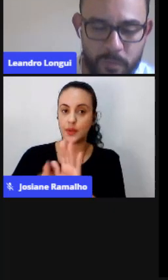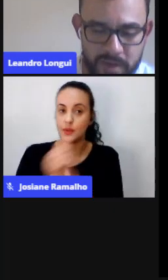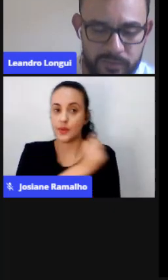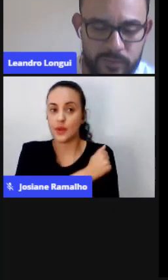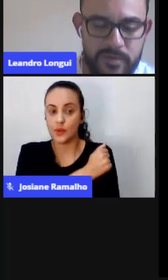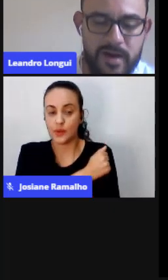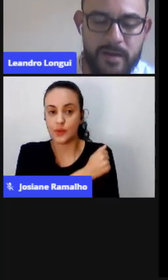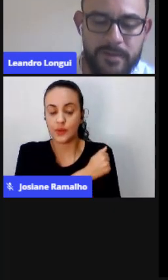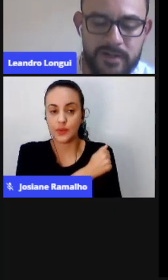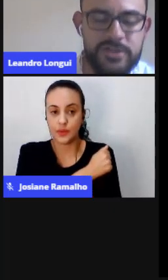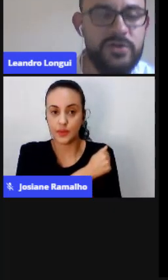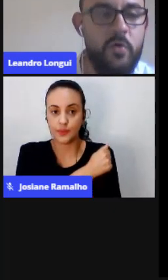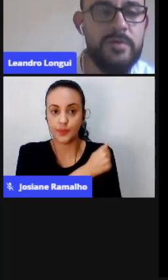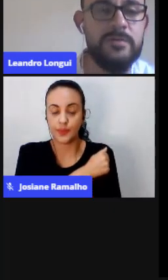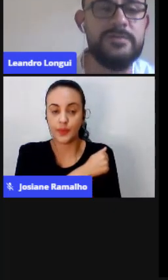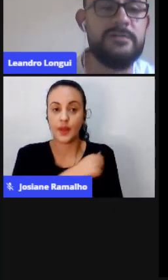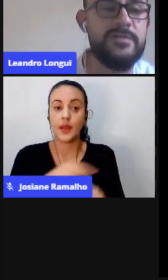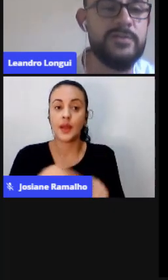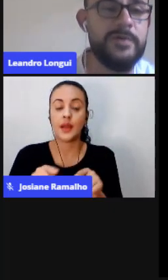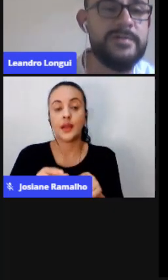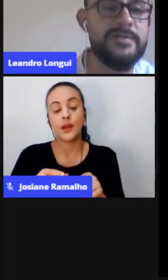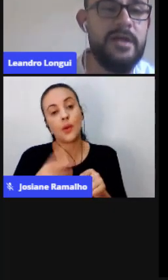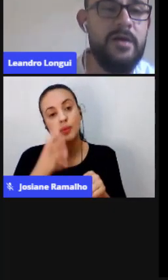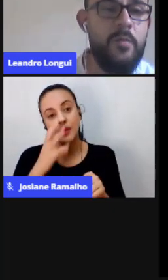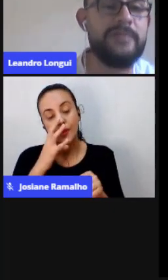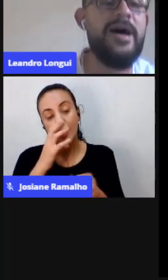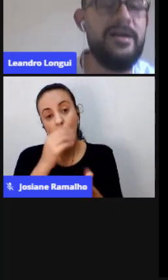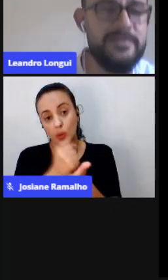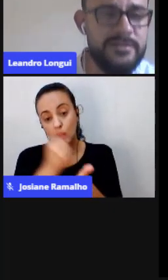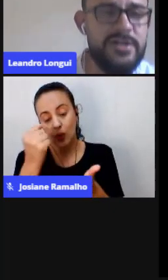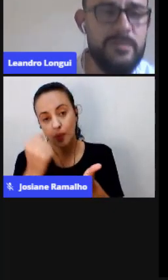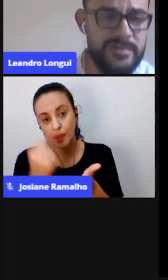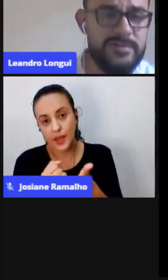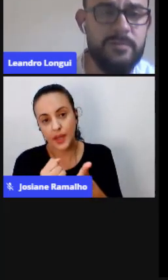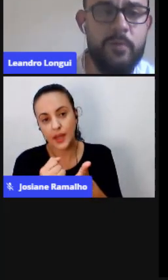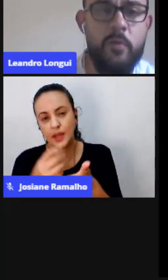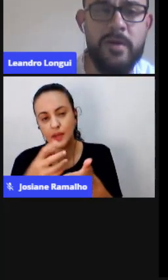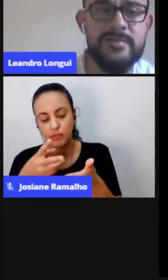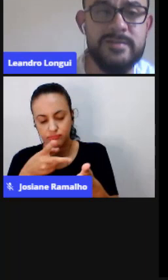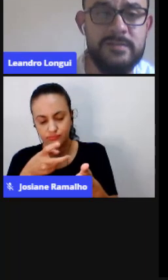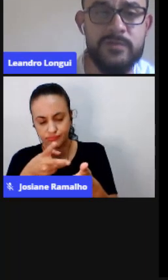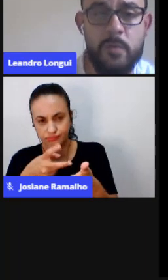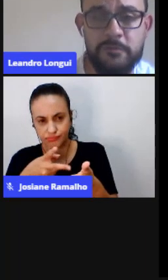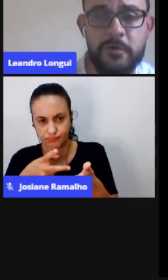abordar o documento a partir de algumas observações, uma análise, digamos